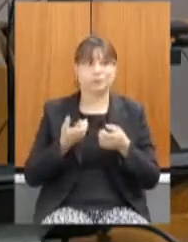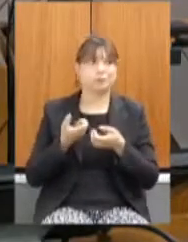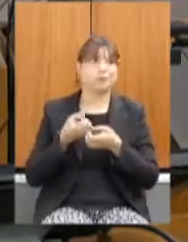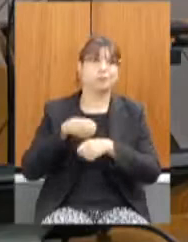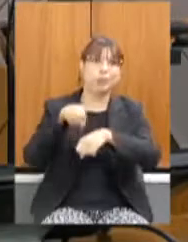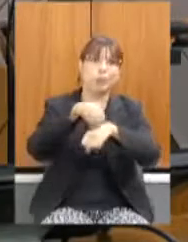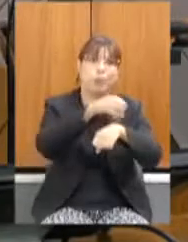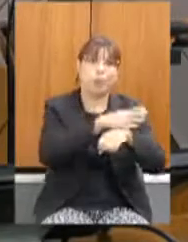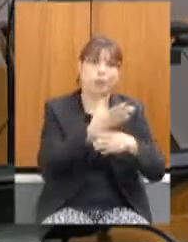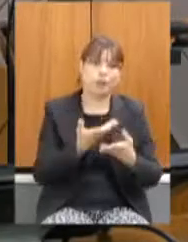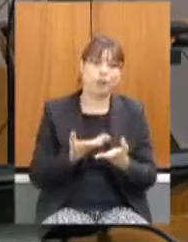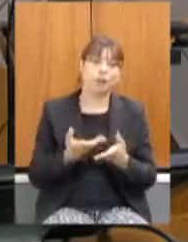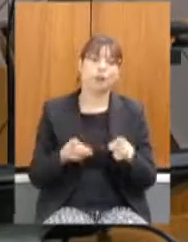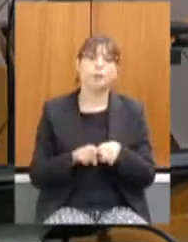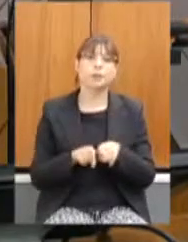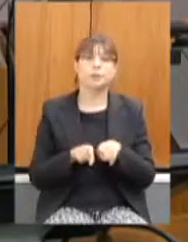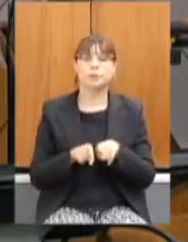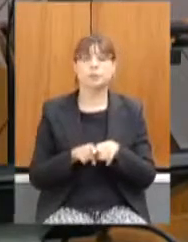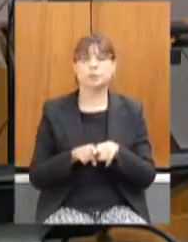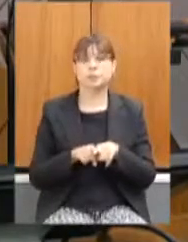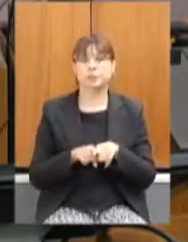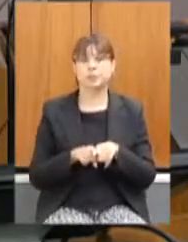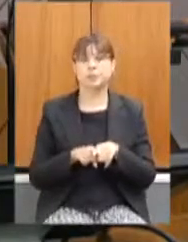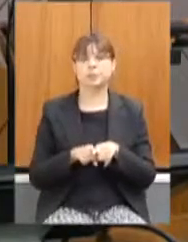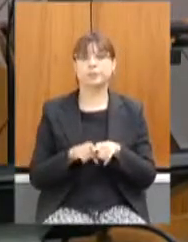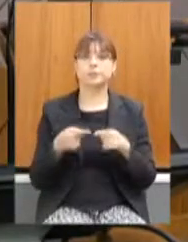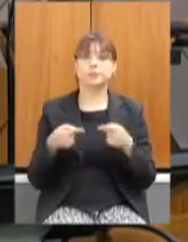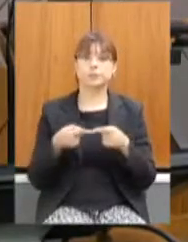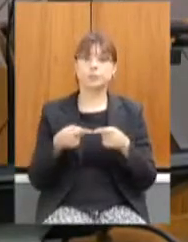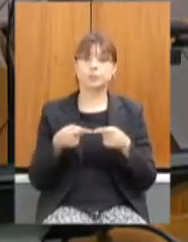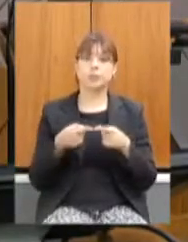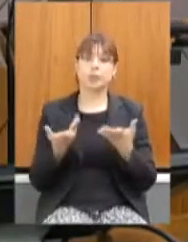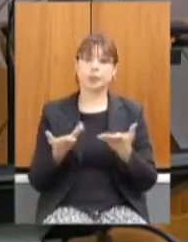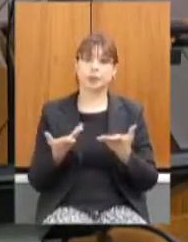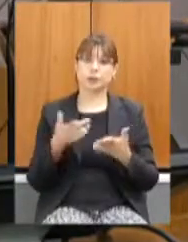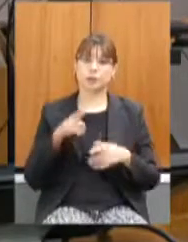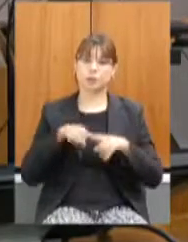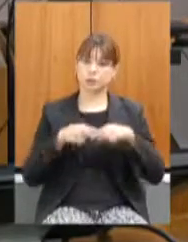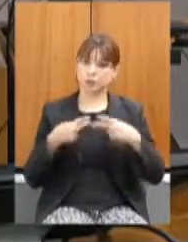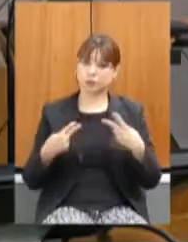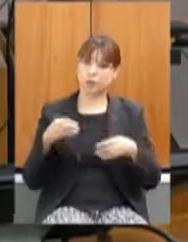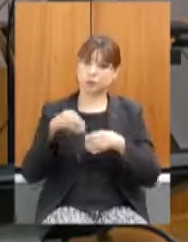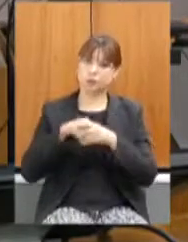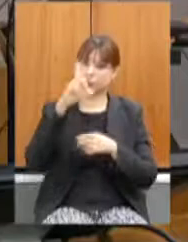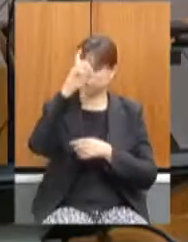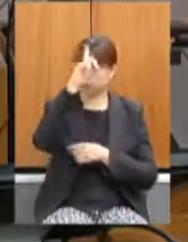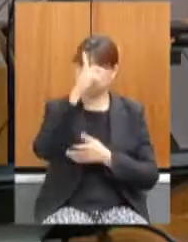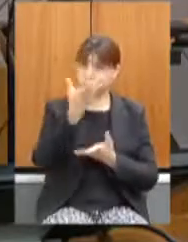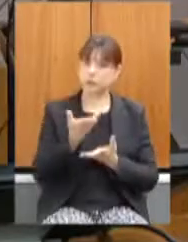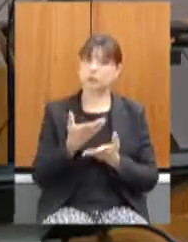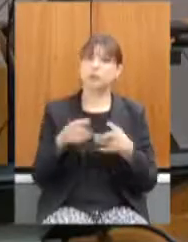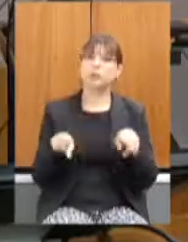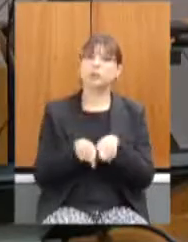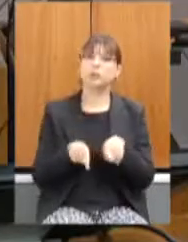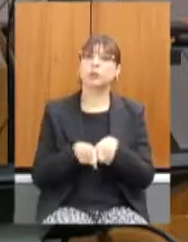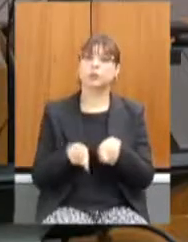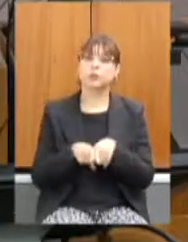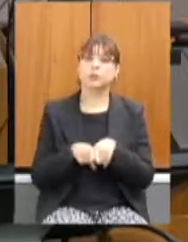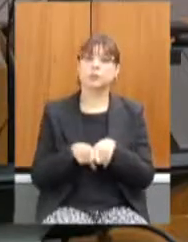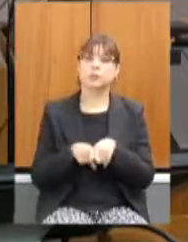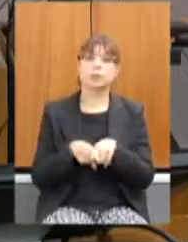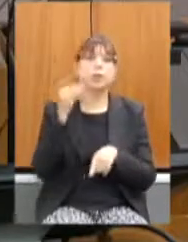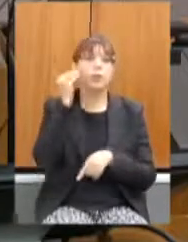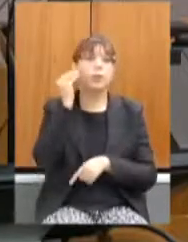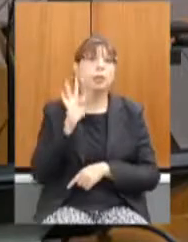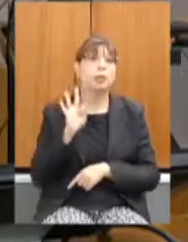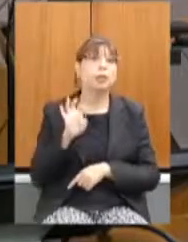no suficientes para também para a demanda esperada uma necessidade de aumento do número de testes diagnósticos e ou